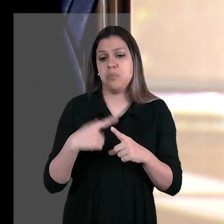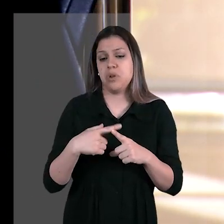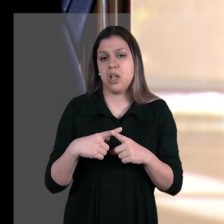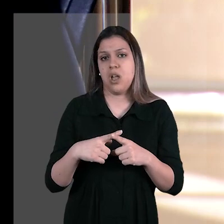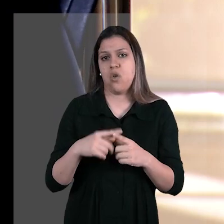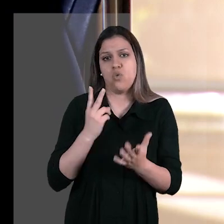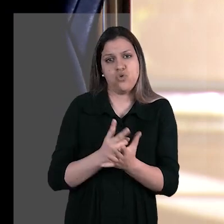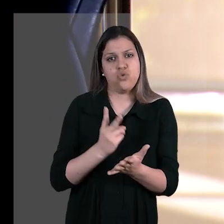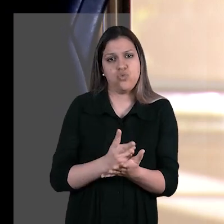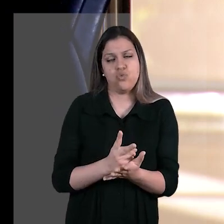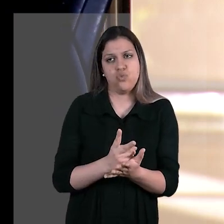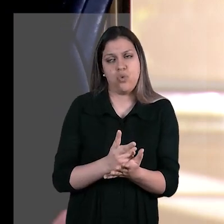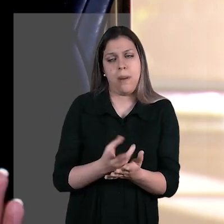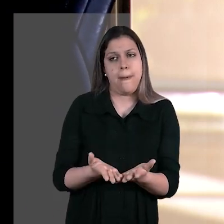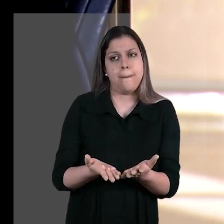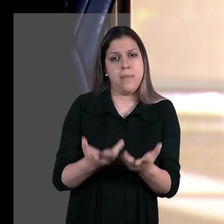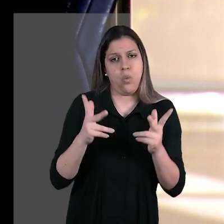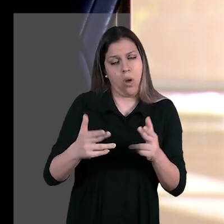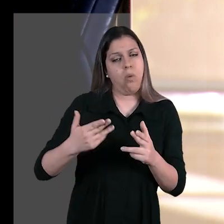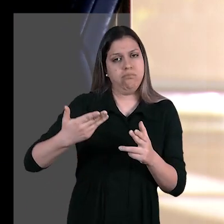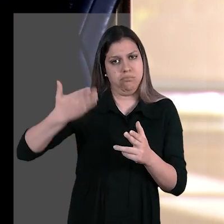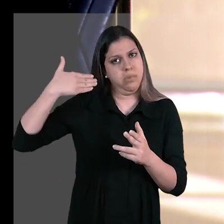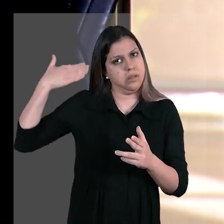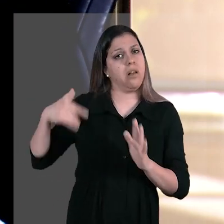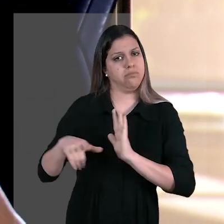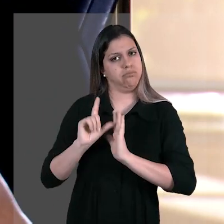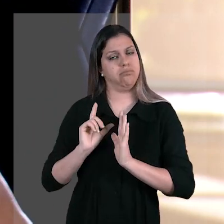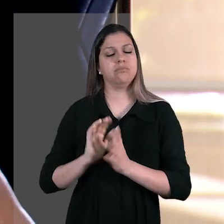sistema anterior, tá? Então,